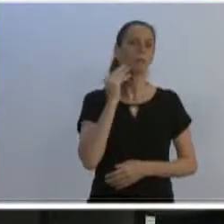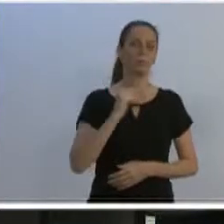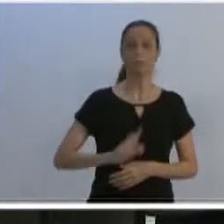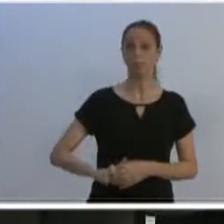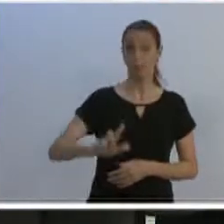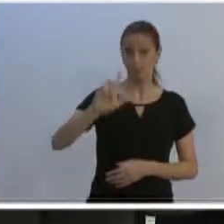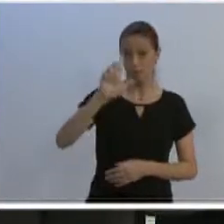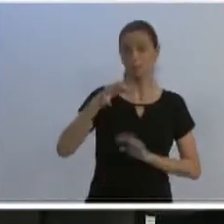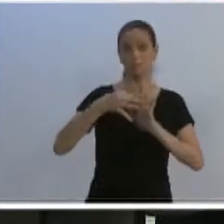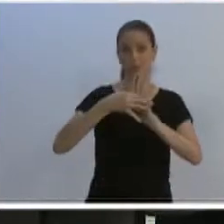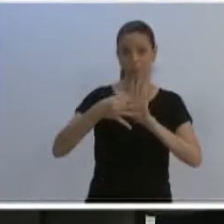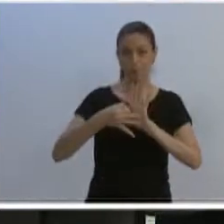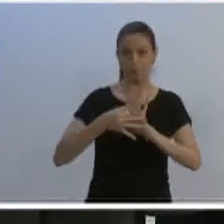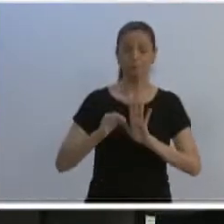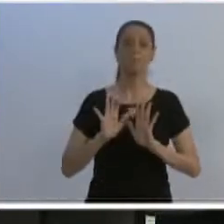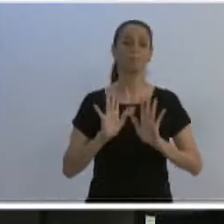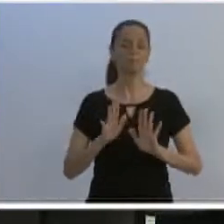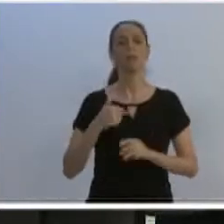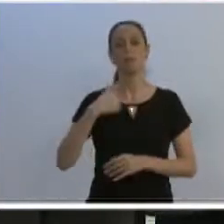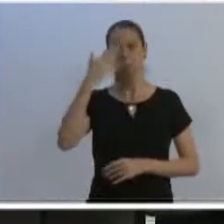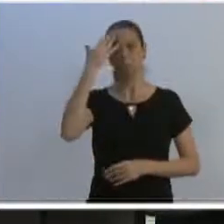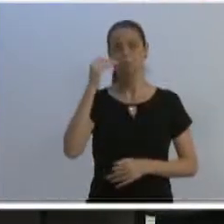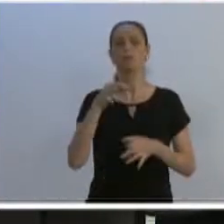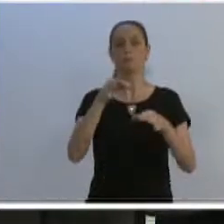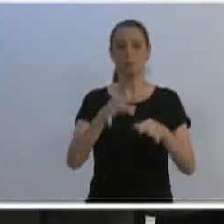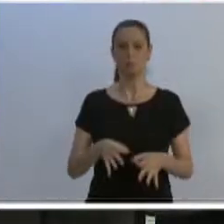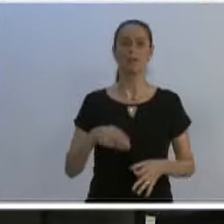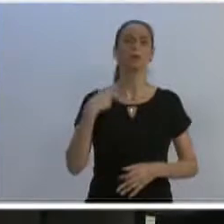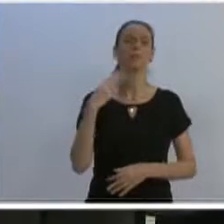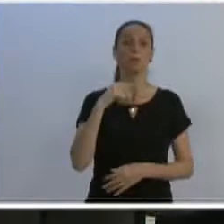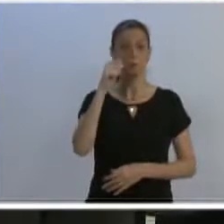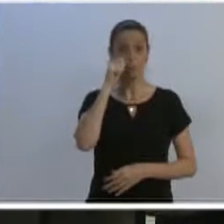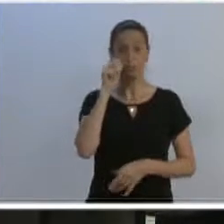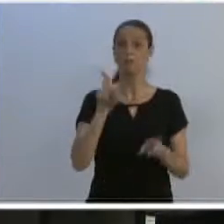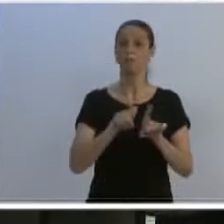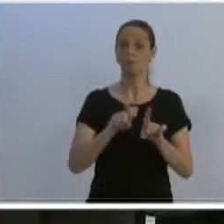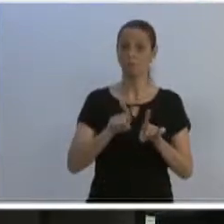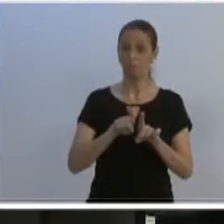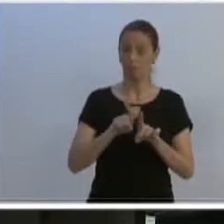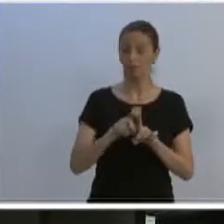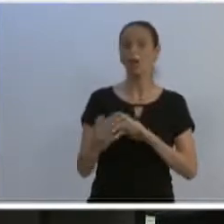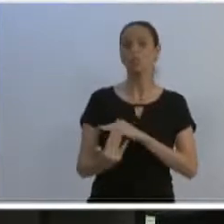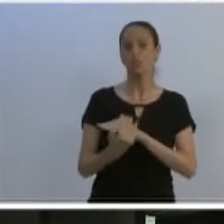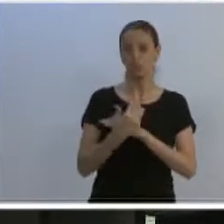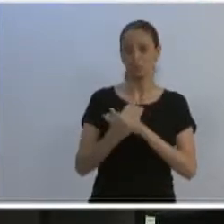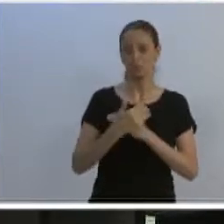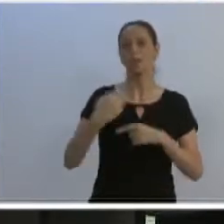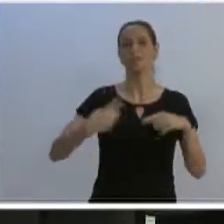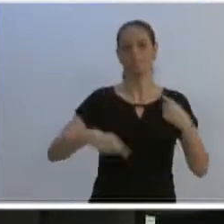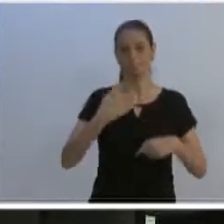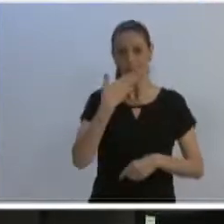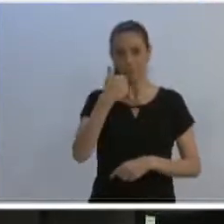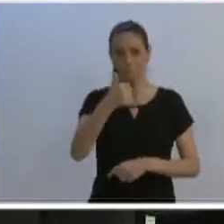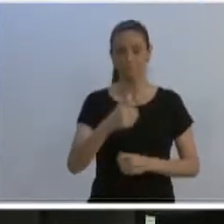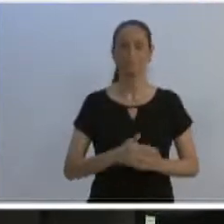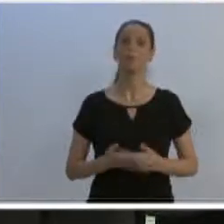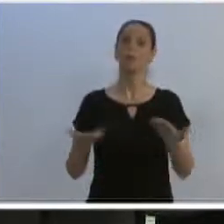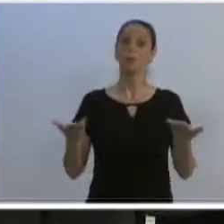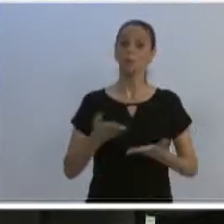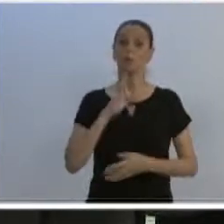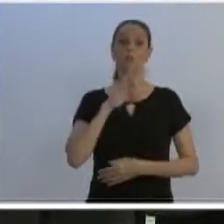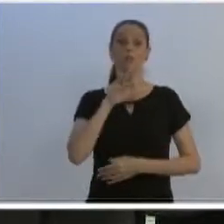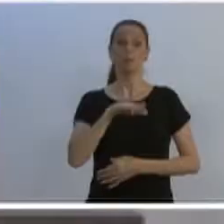Lenilson pelos apartes. Tenho certeza, o vereador Amir também, que enriquece o debate. Eu queria, na tarde de hoje,